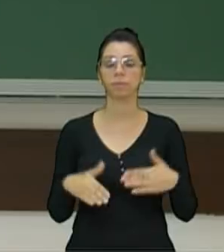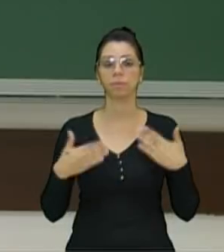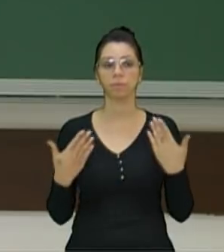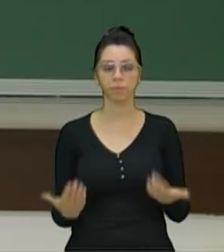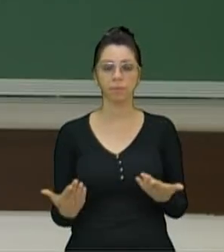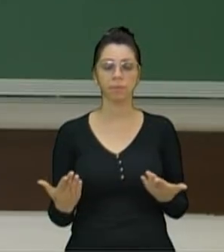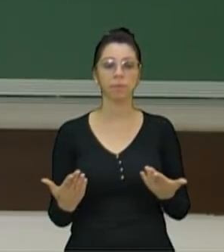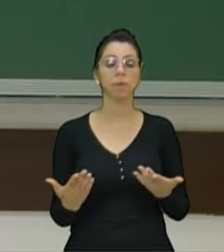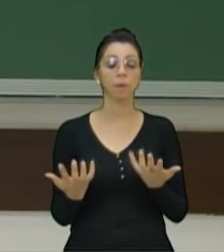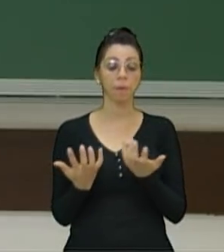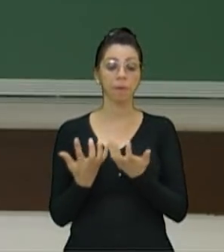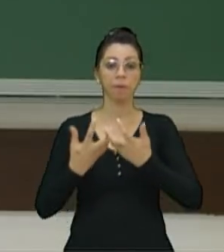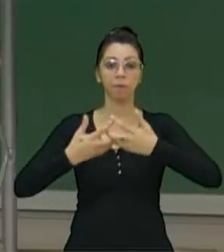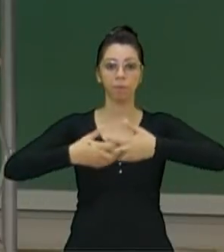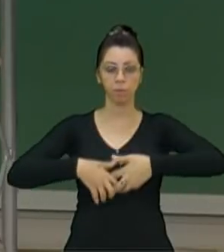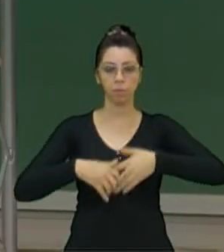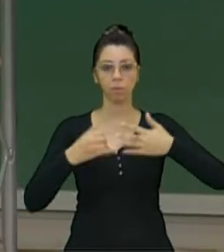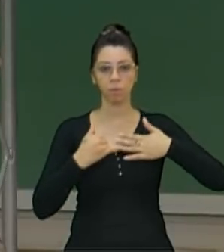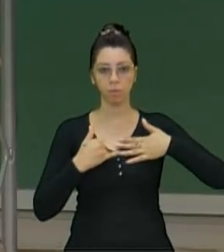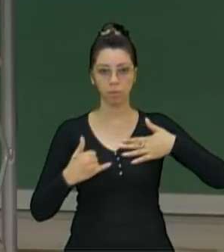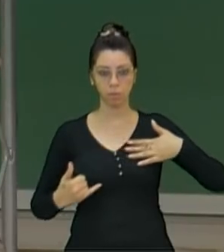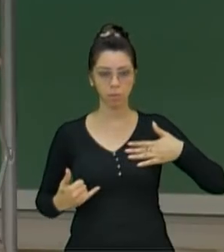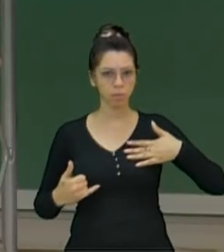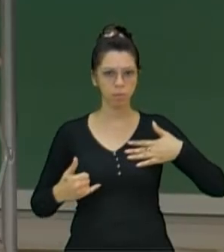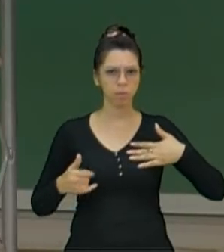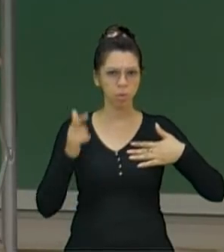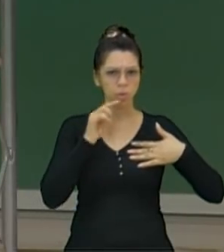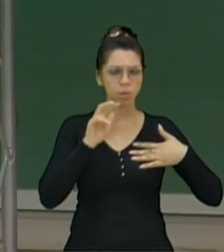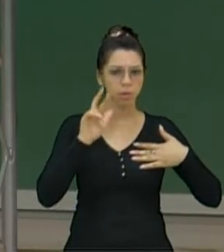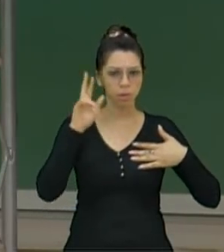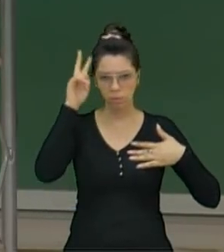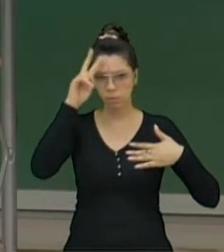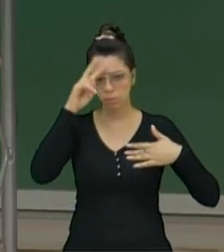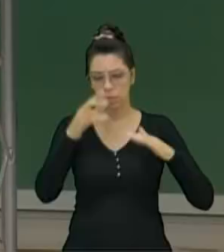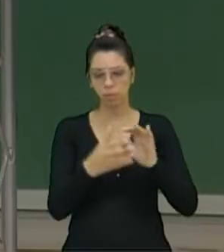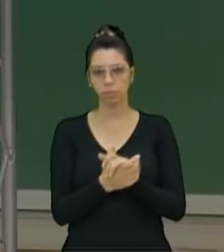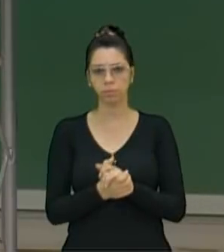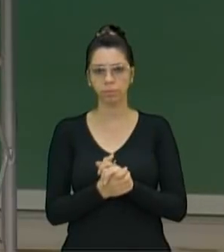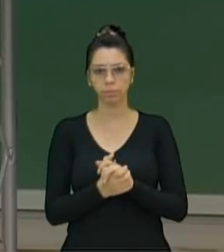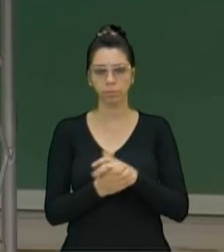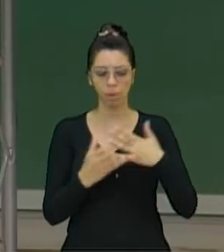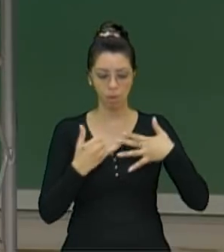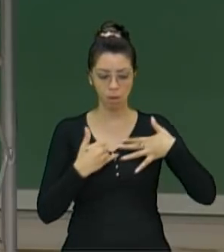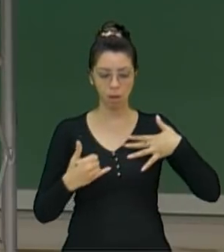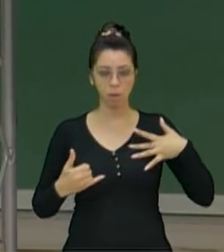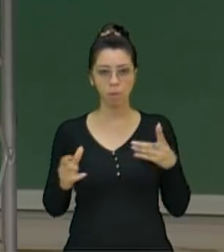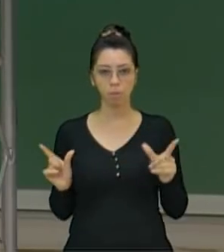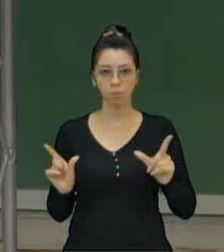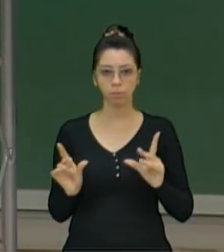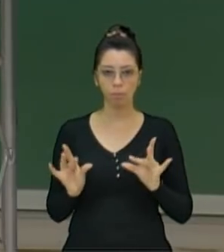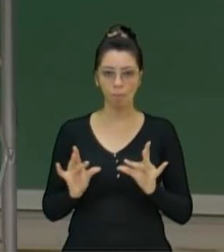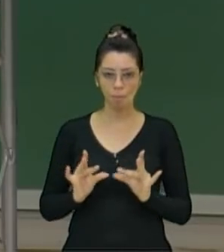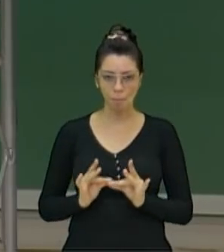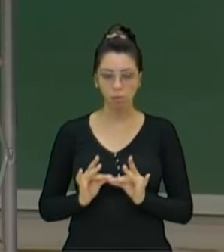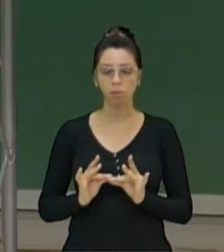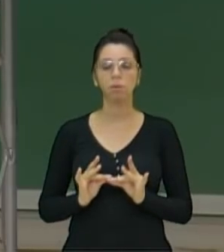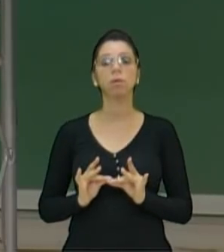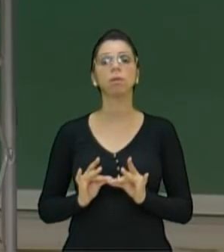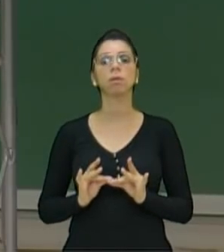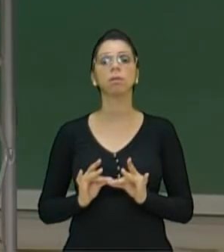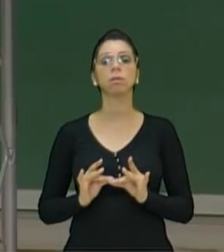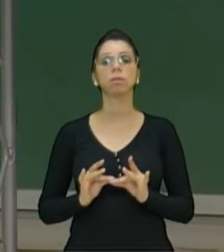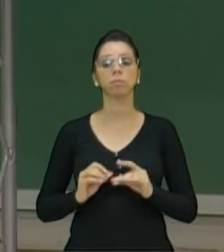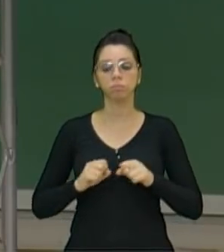Então, as funções desse sistema, você conseguiu lembrar? A drenagem de líquidos, né? Retirar os excessos de líquido